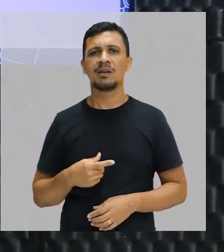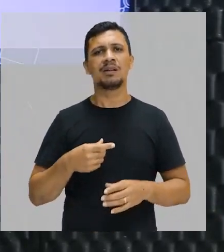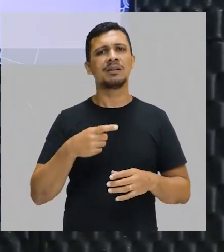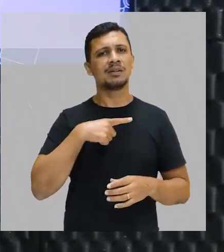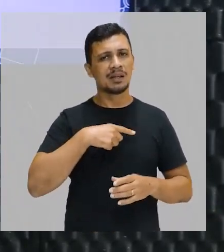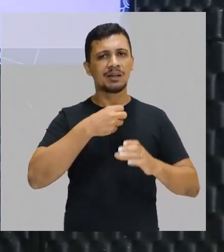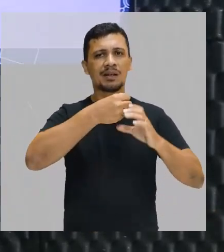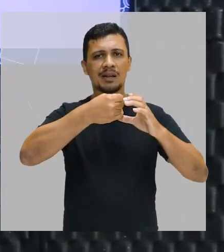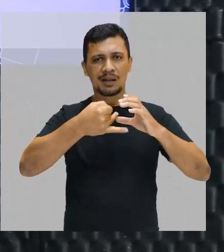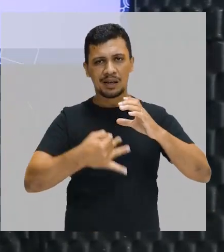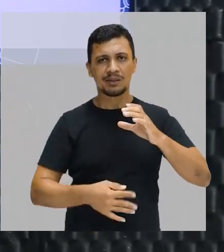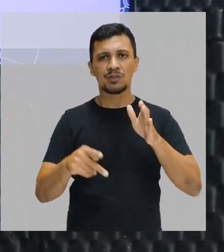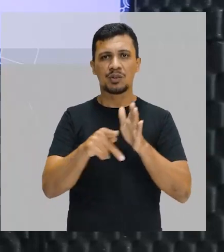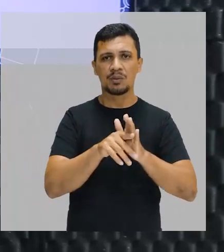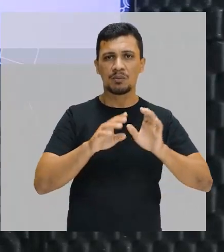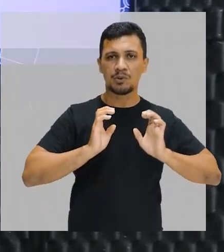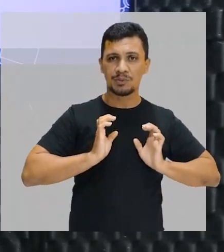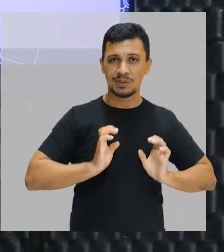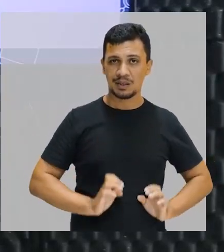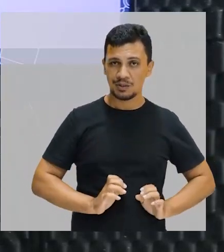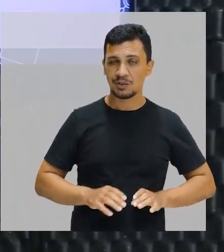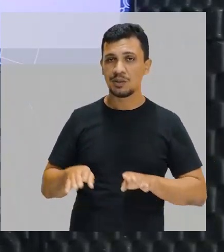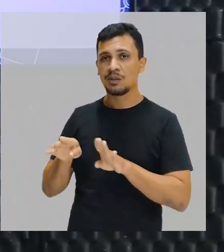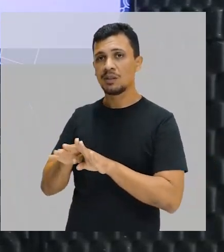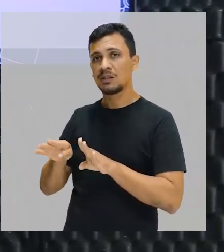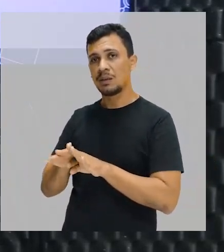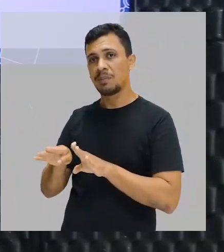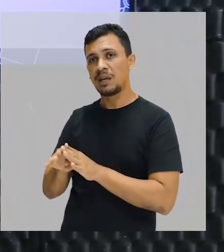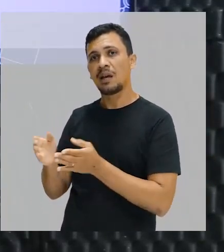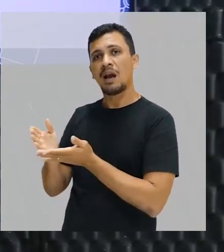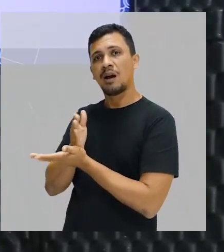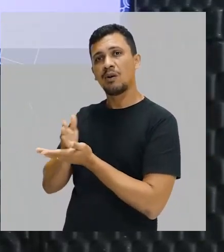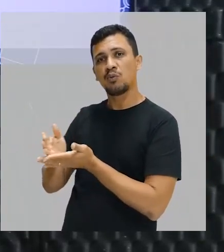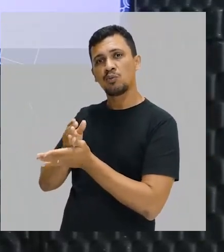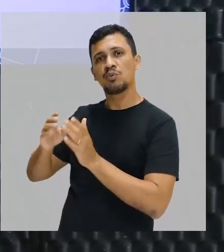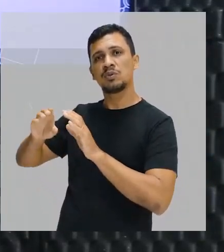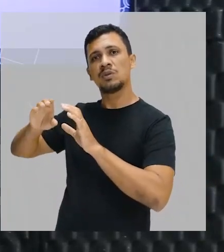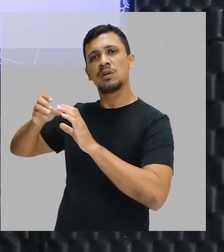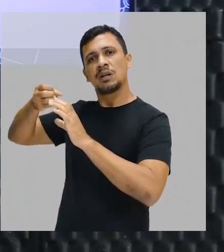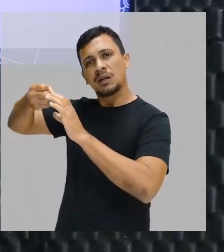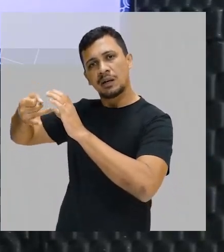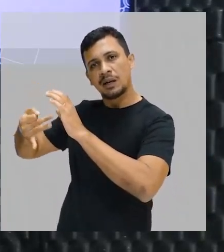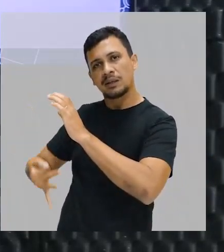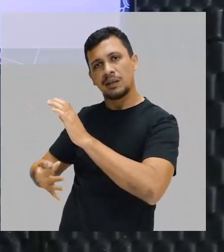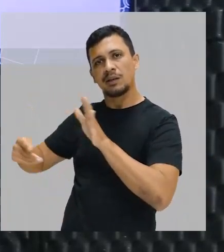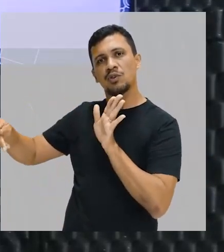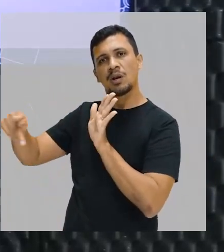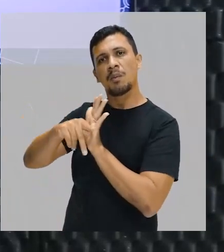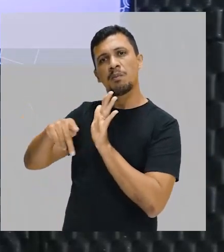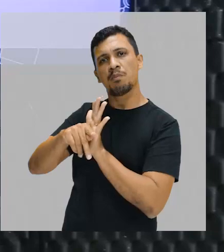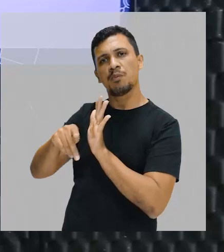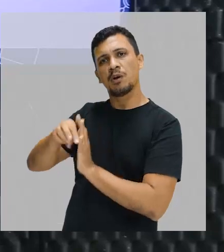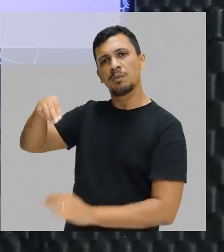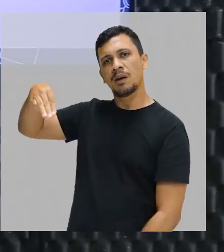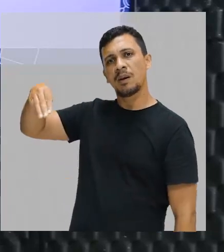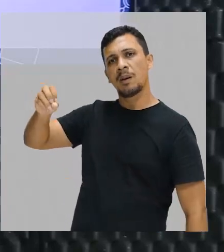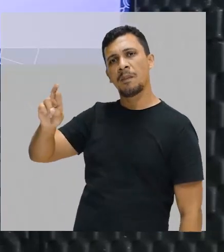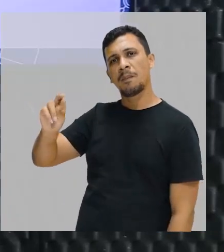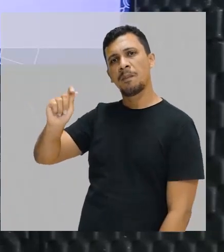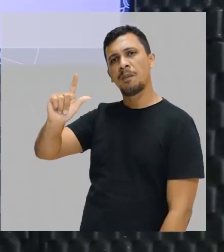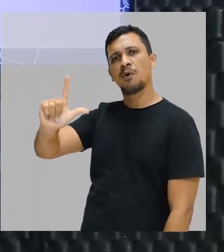são próprias da ética e alguns elementos, alguns vocábulos, alguns conceitos que são inerentes à moral, ou seja, estão dentro da moralidade